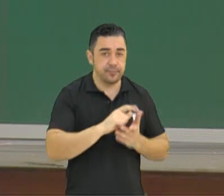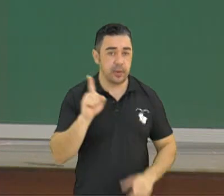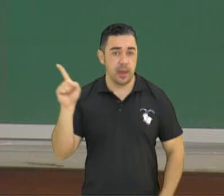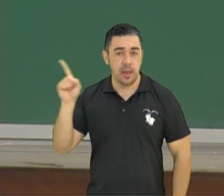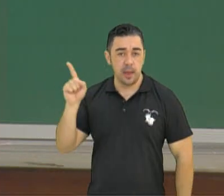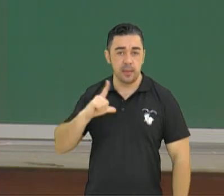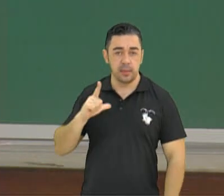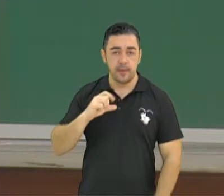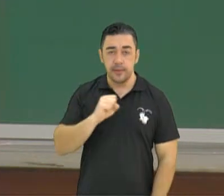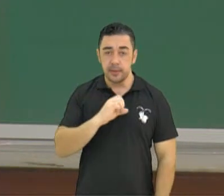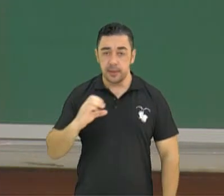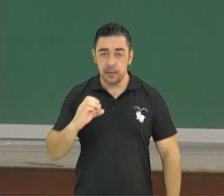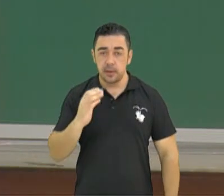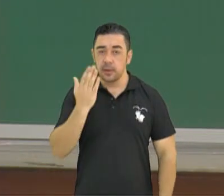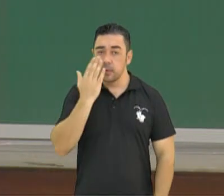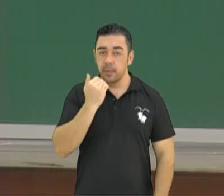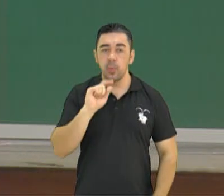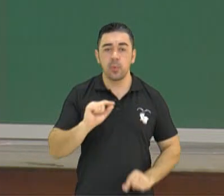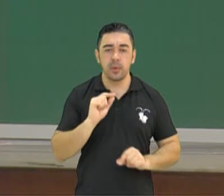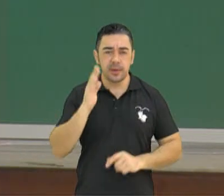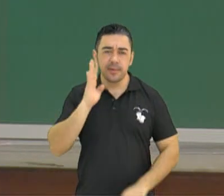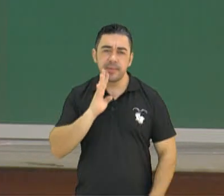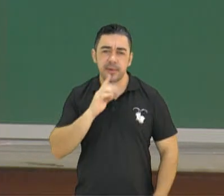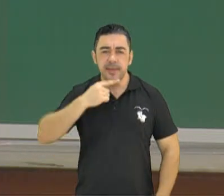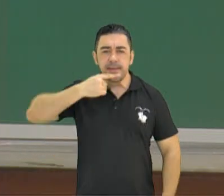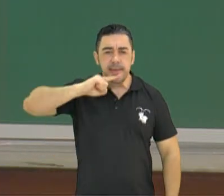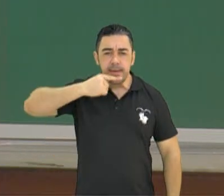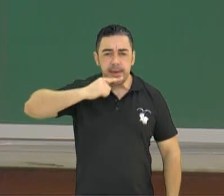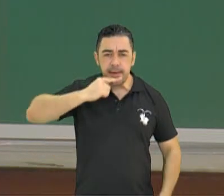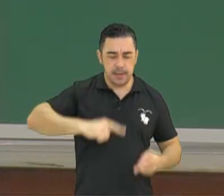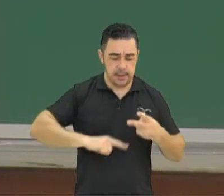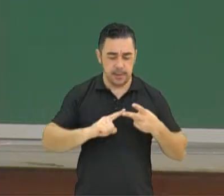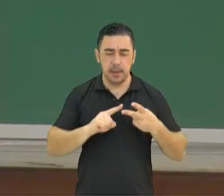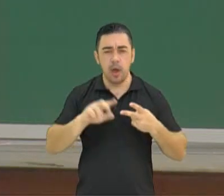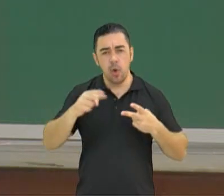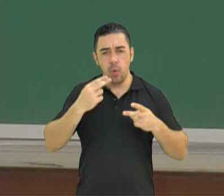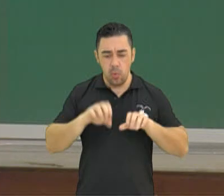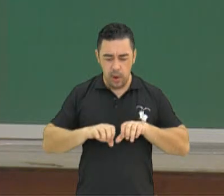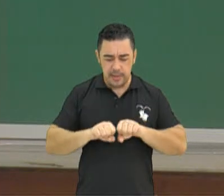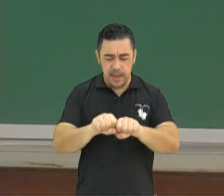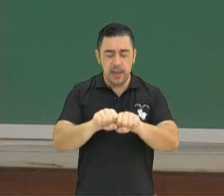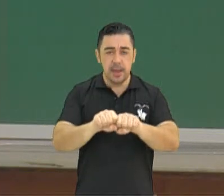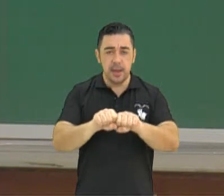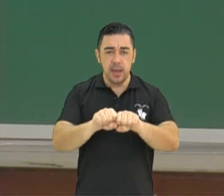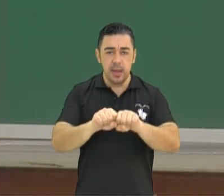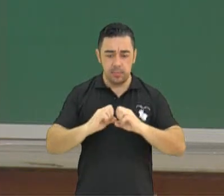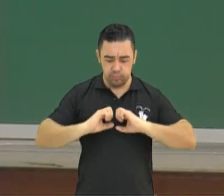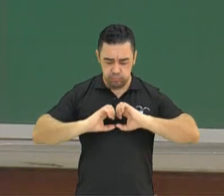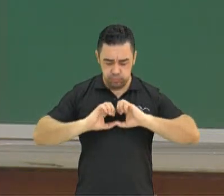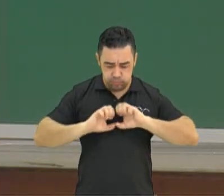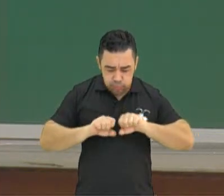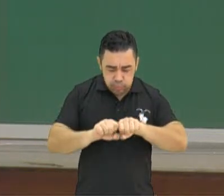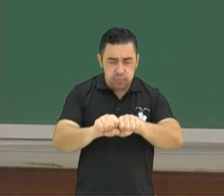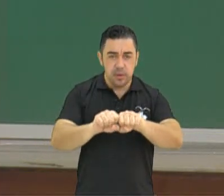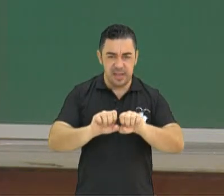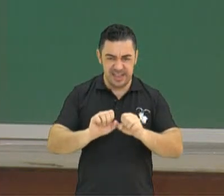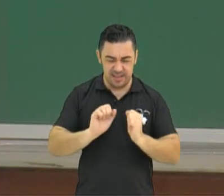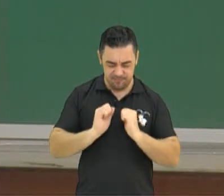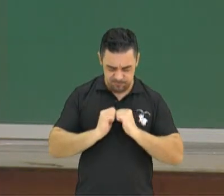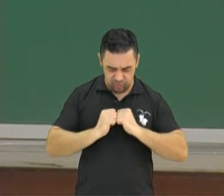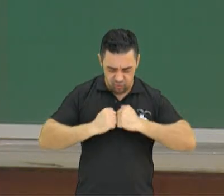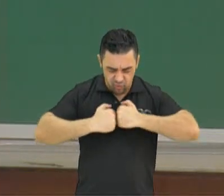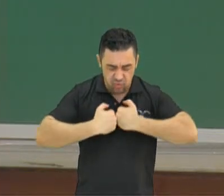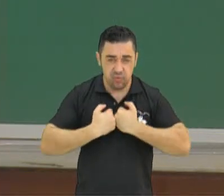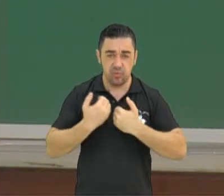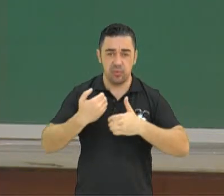de contaminação por ingestão de caldo de cana ou de açaí. Triturou um inseto sem querer junto com a cana ou com o açaí, a pessoa ingeriu